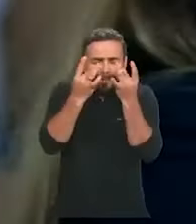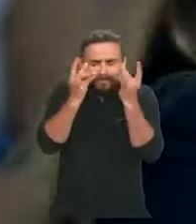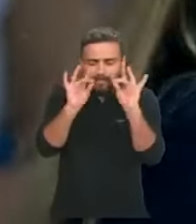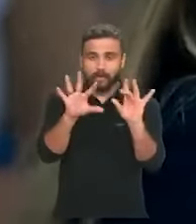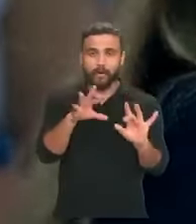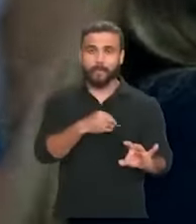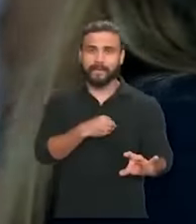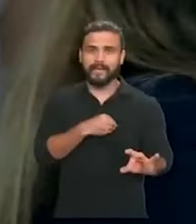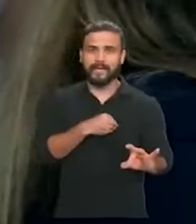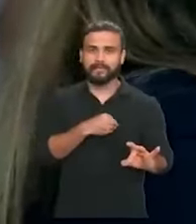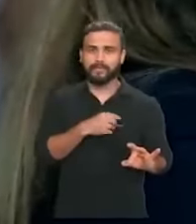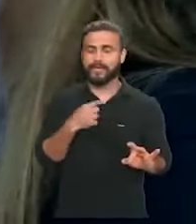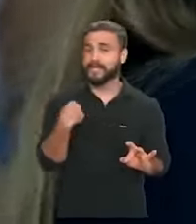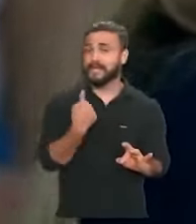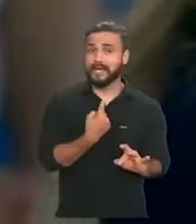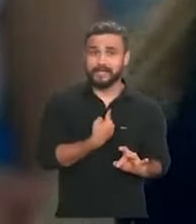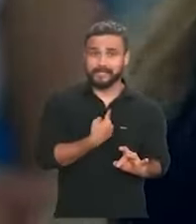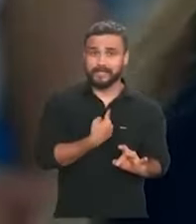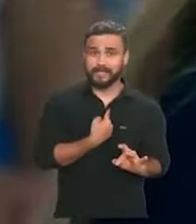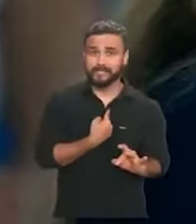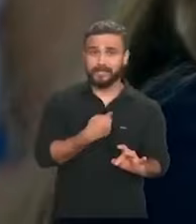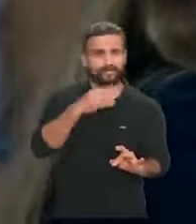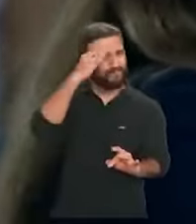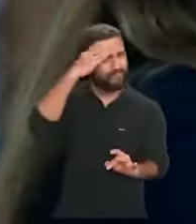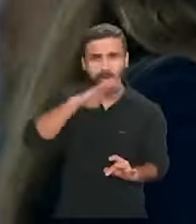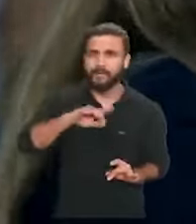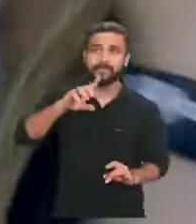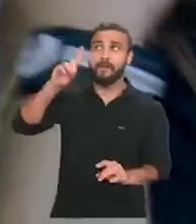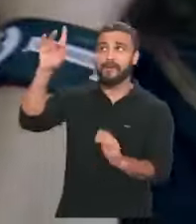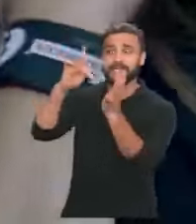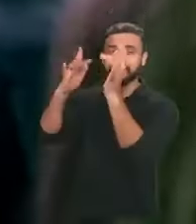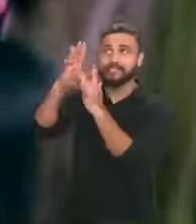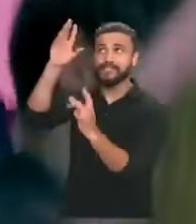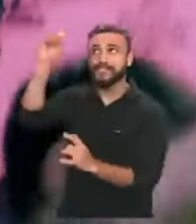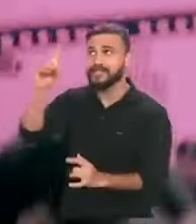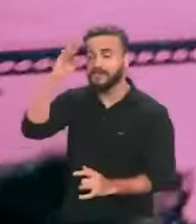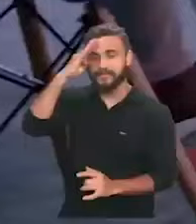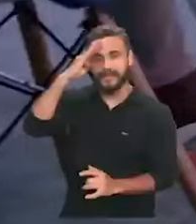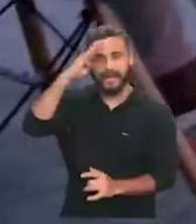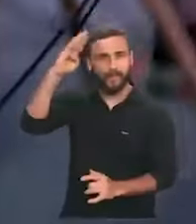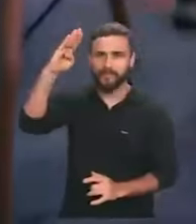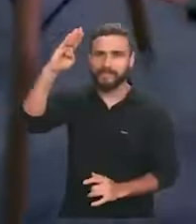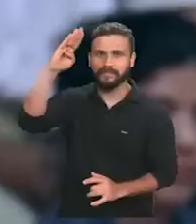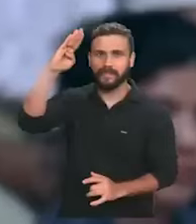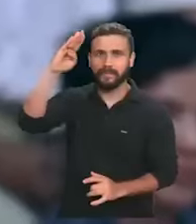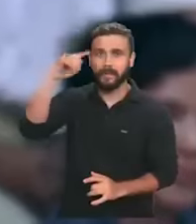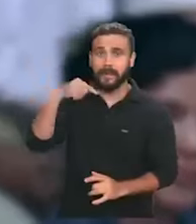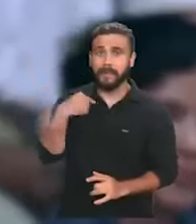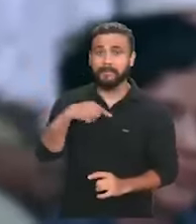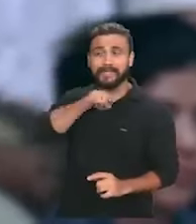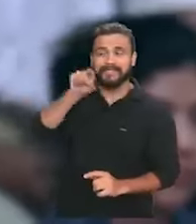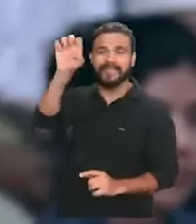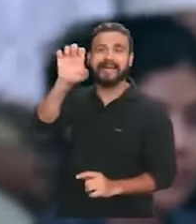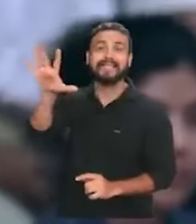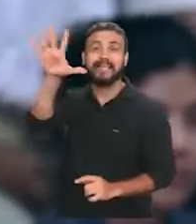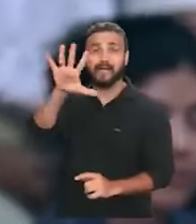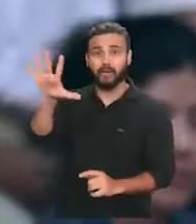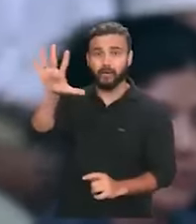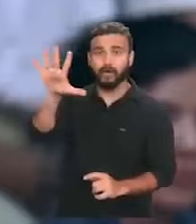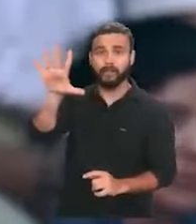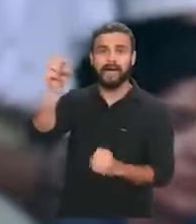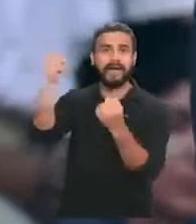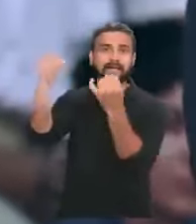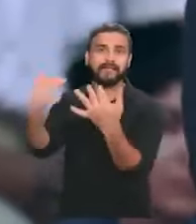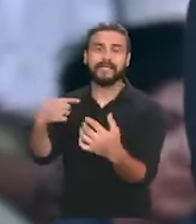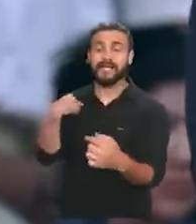exemplo Roma você vai ver na mesma rua o que hoje eu tô ali num hotel ali em Osasco e eu eu comecei a contar as